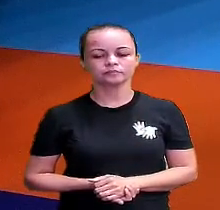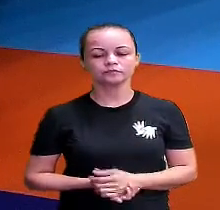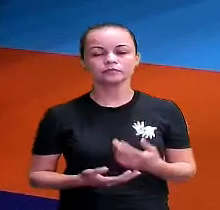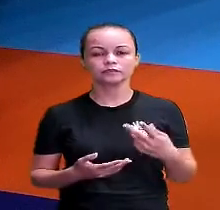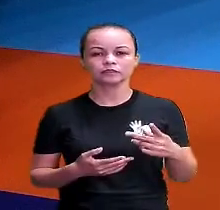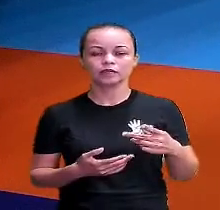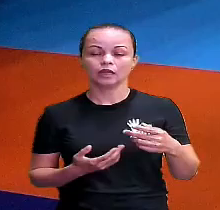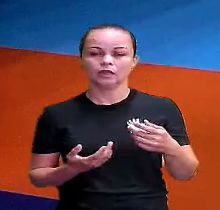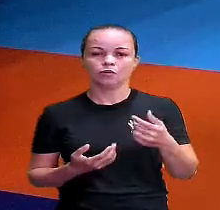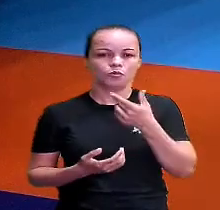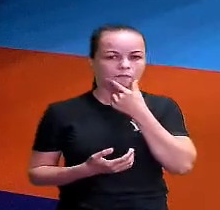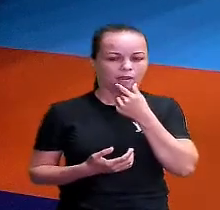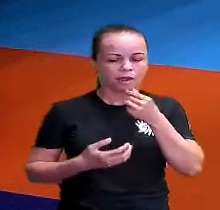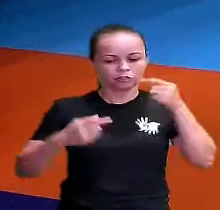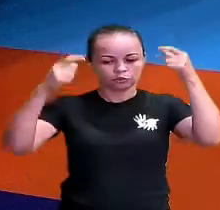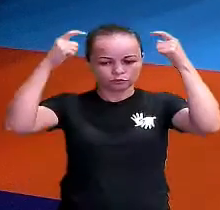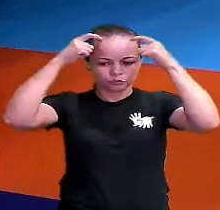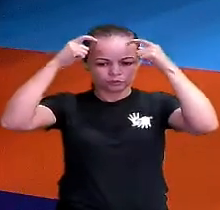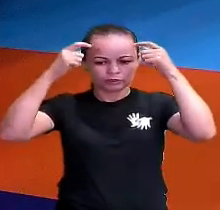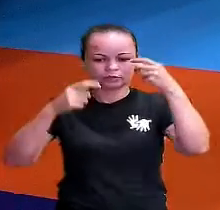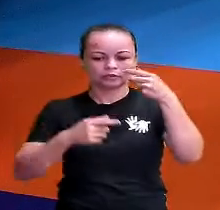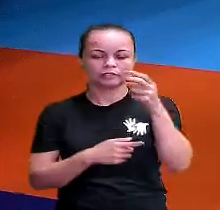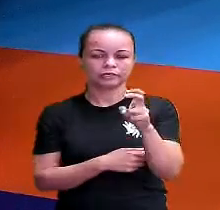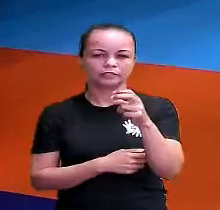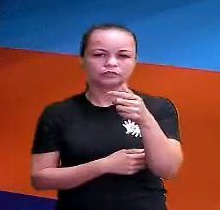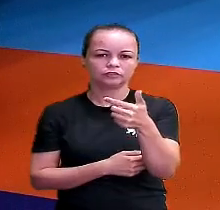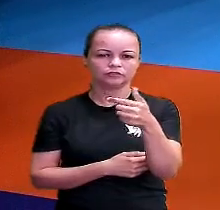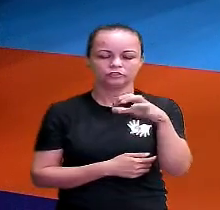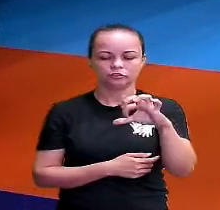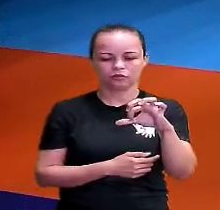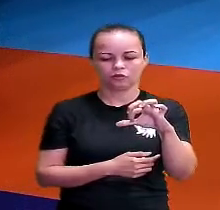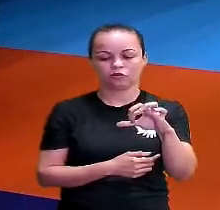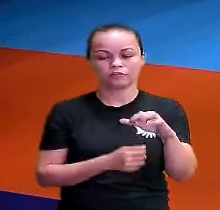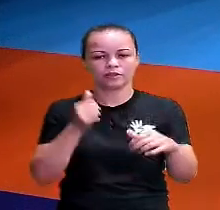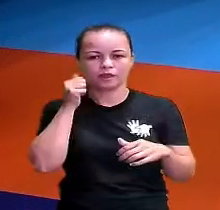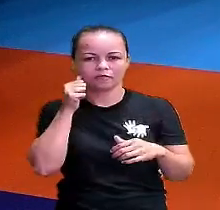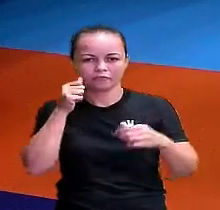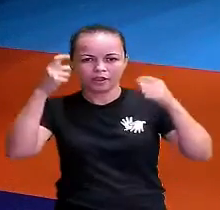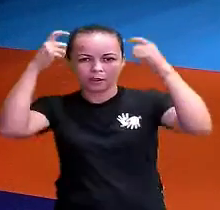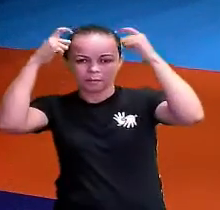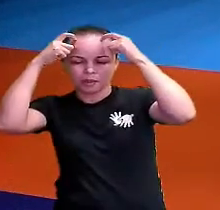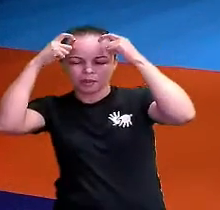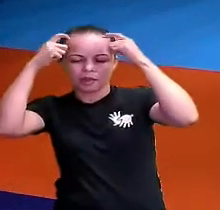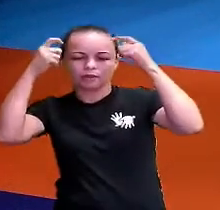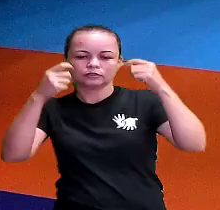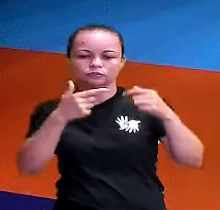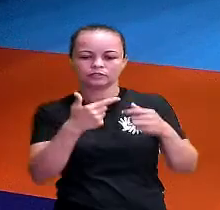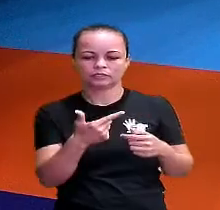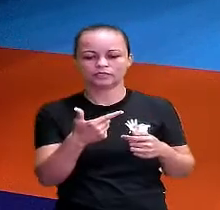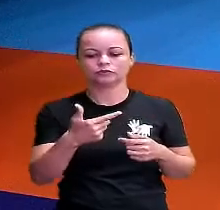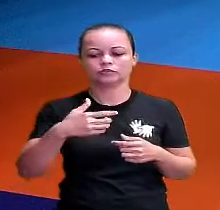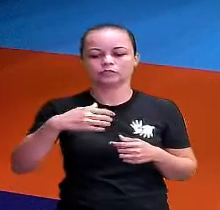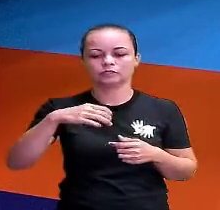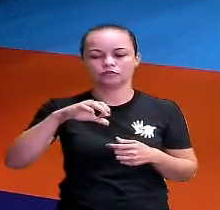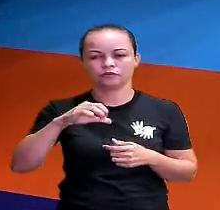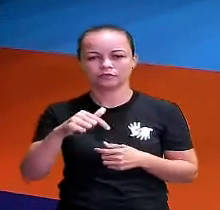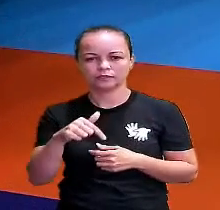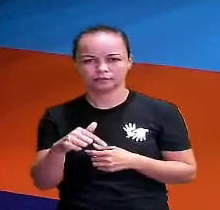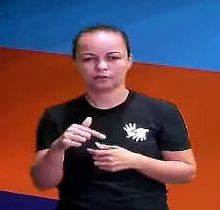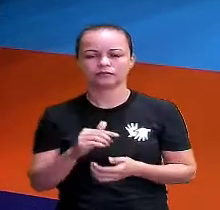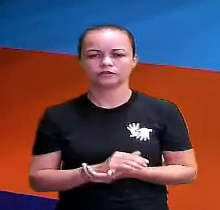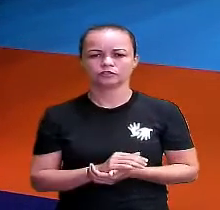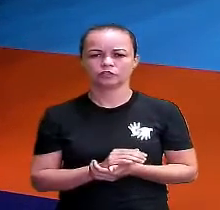pesa 529 e a fêmea está pesando 297. Eu quero saber os dois juntos, quanto é